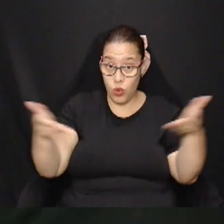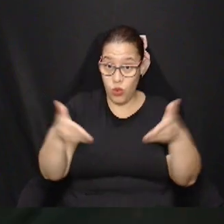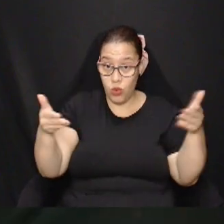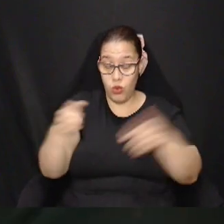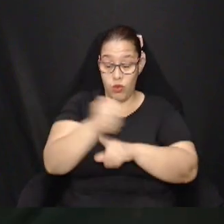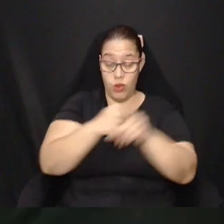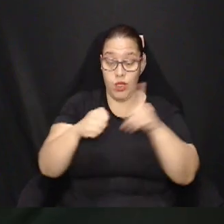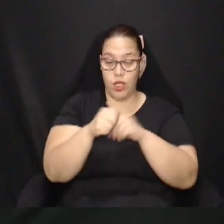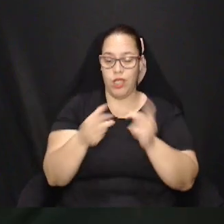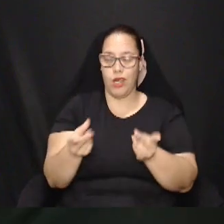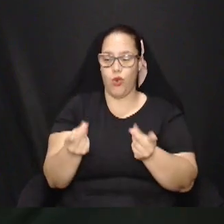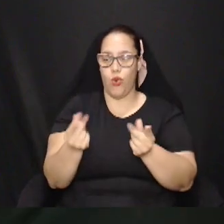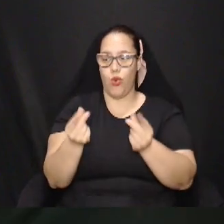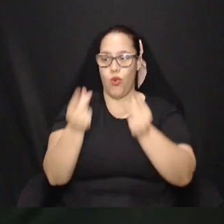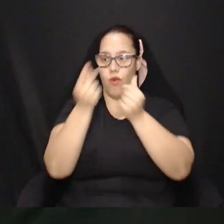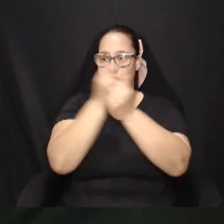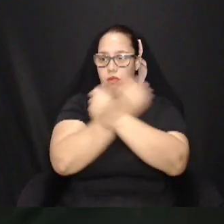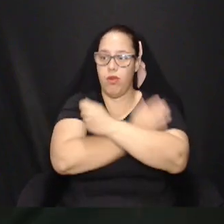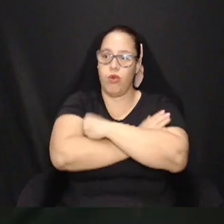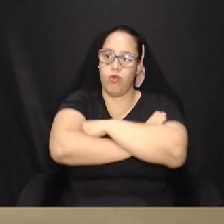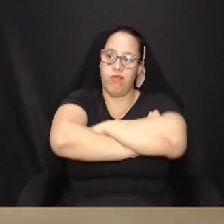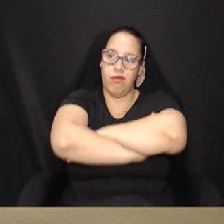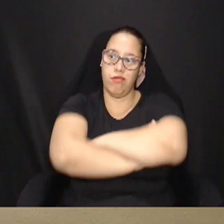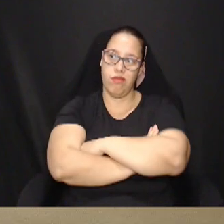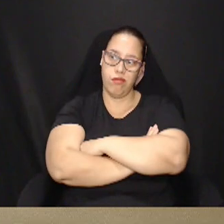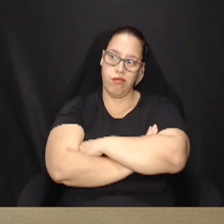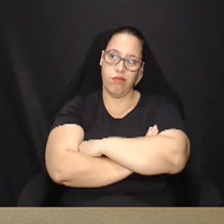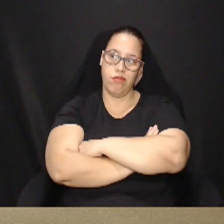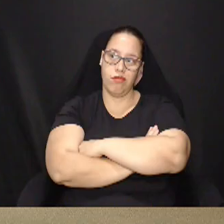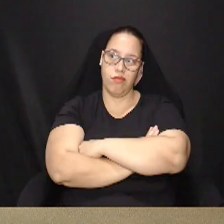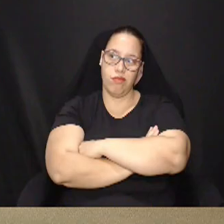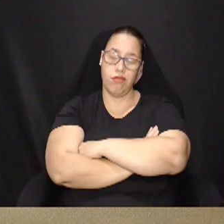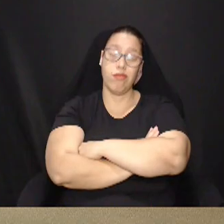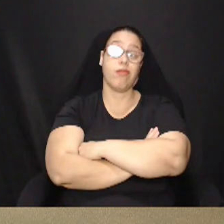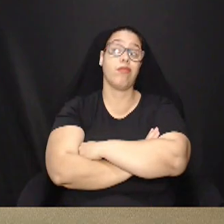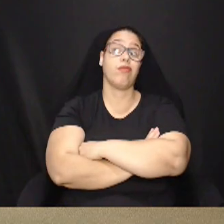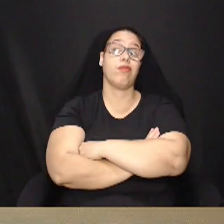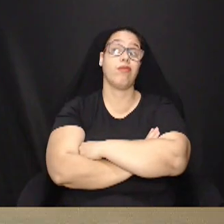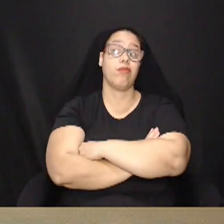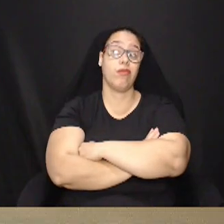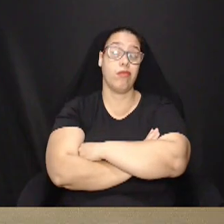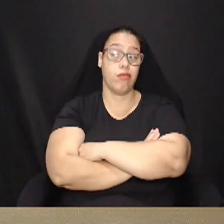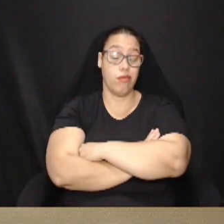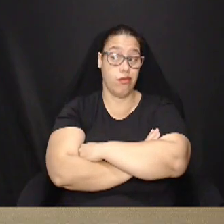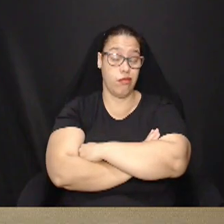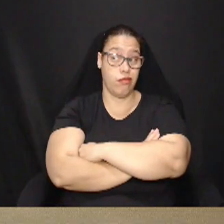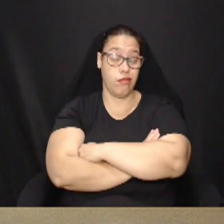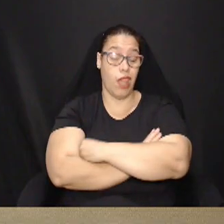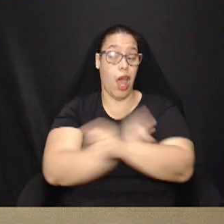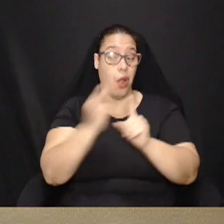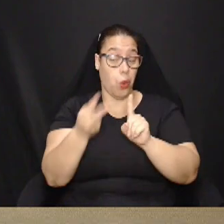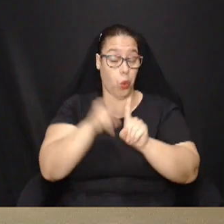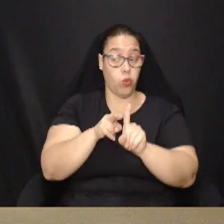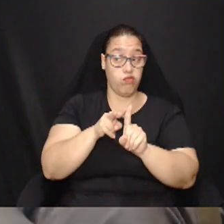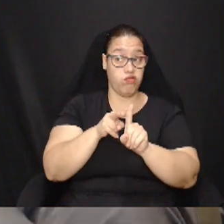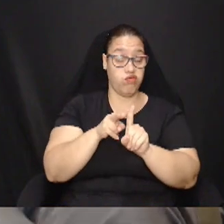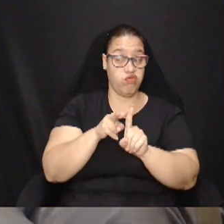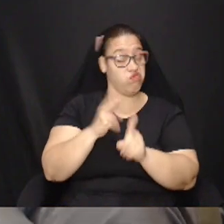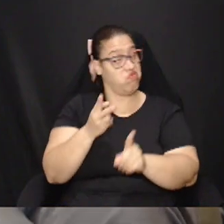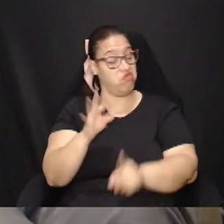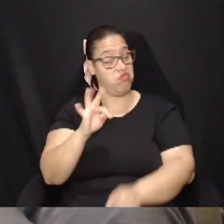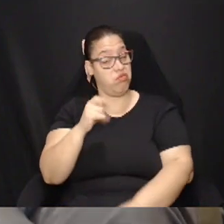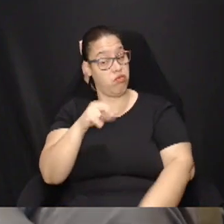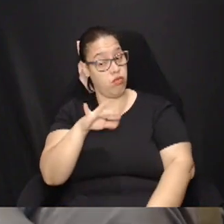e econômico? Vamos lá, Thalita, você consegue trazer pra gente a sua visão sobre essa pergunta da Carla?